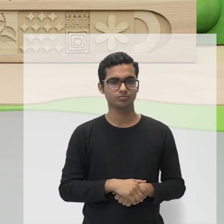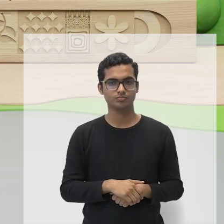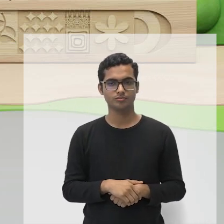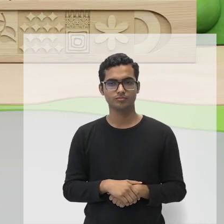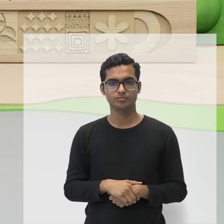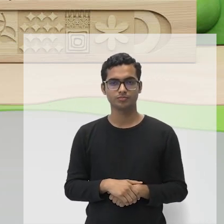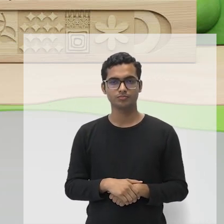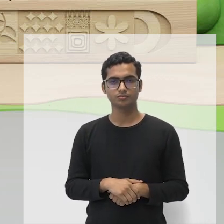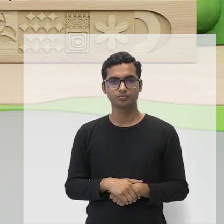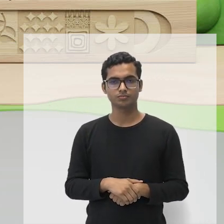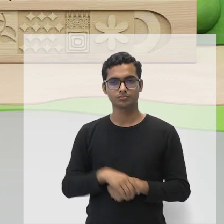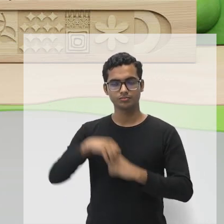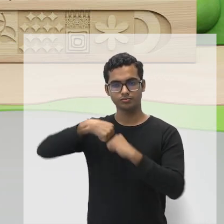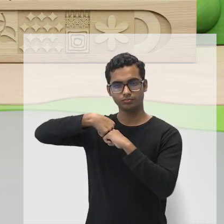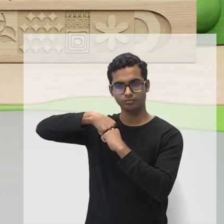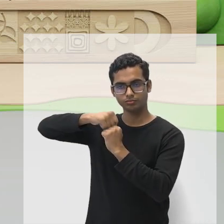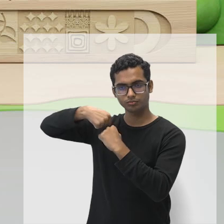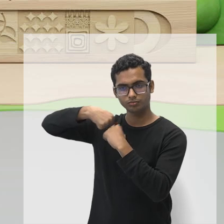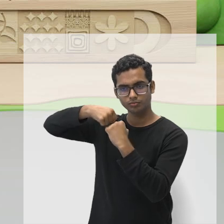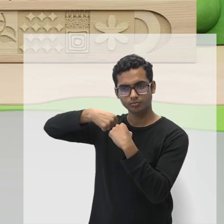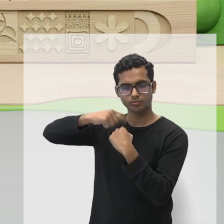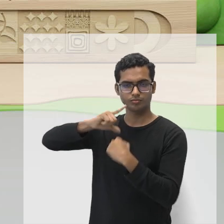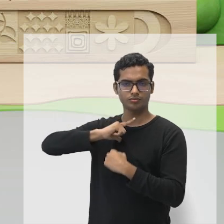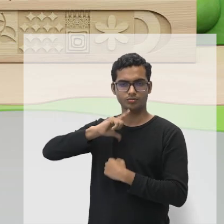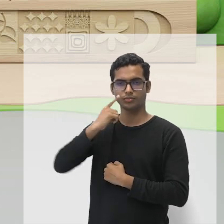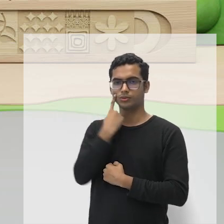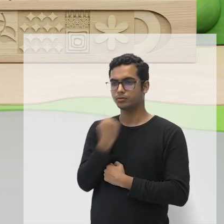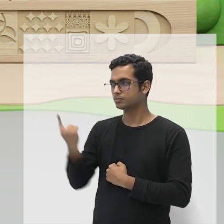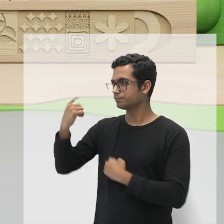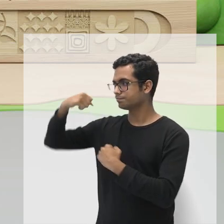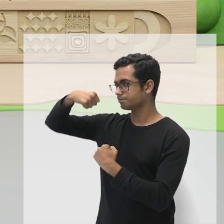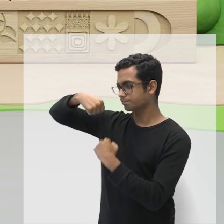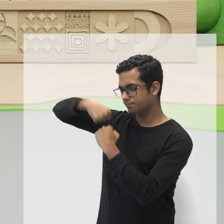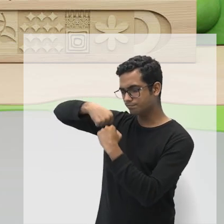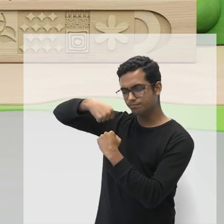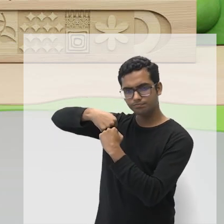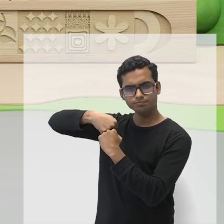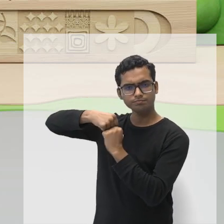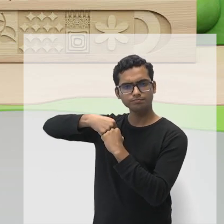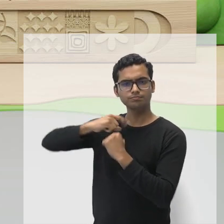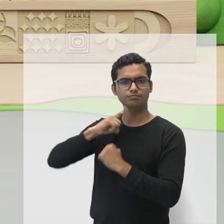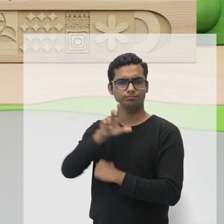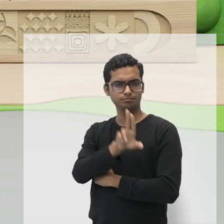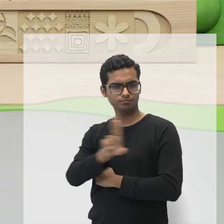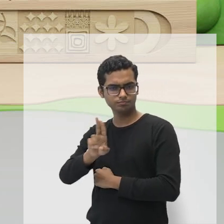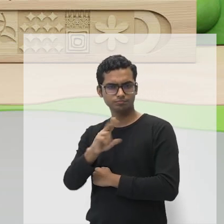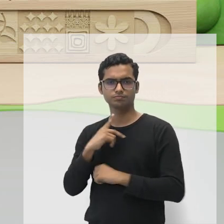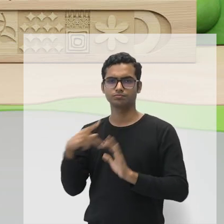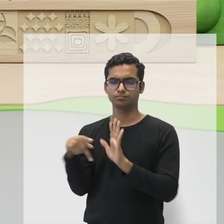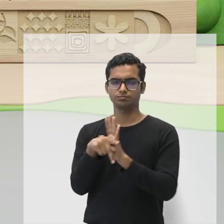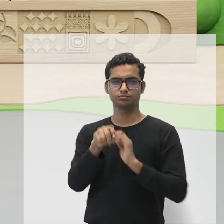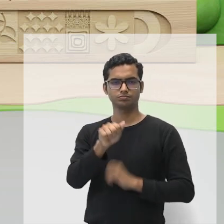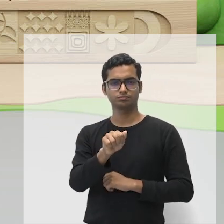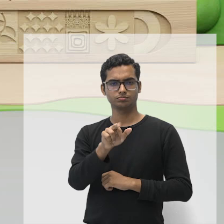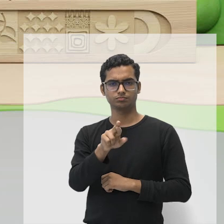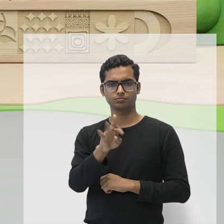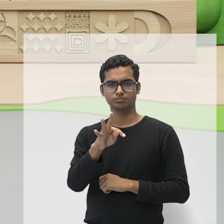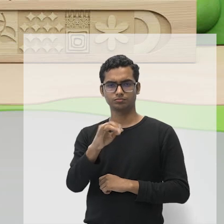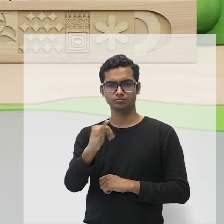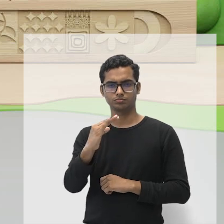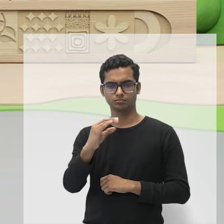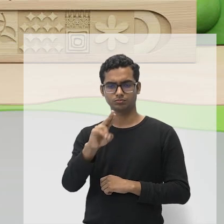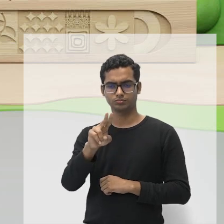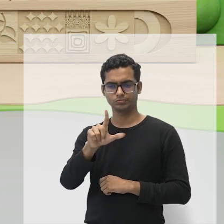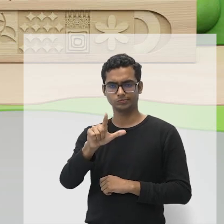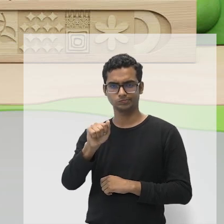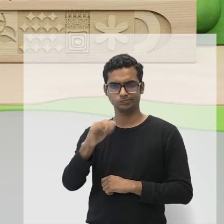A região, né, de encontro de dois ou mais ossos recebe o nome de articulação.